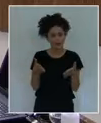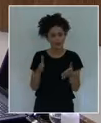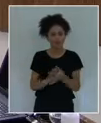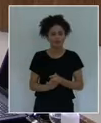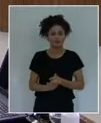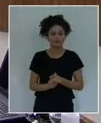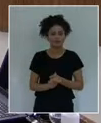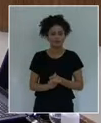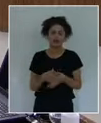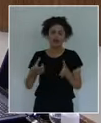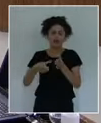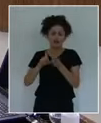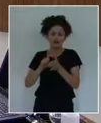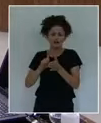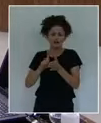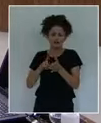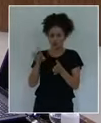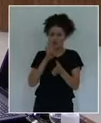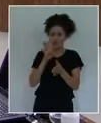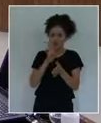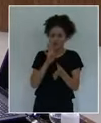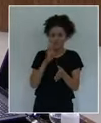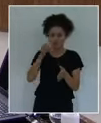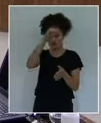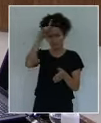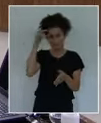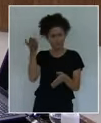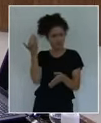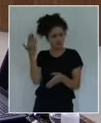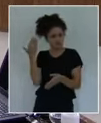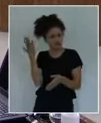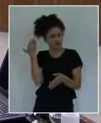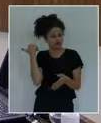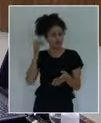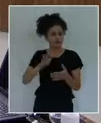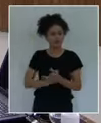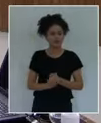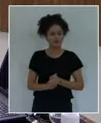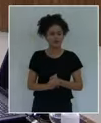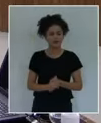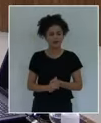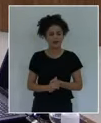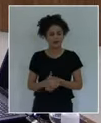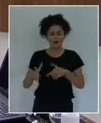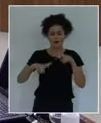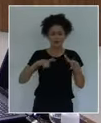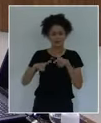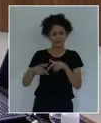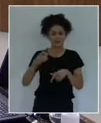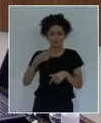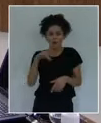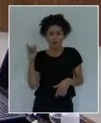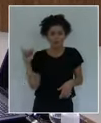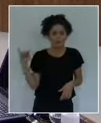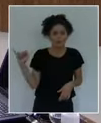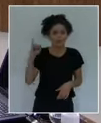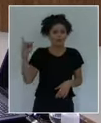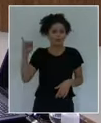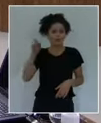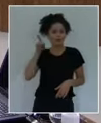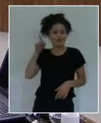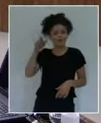antes, que eu já te conheço de muitos e muitos anos de prefeitura, lá é sua cara, lá não pode ficar sem você. Você